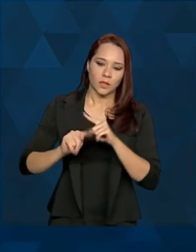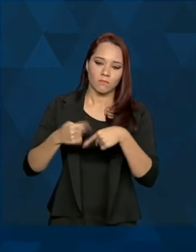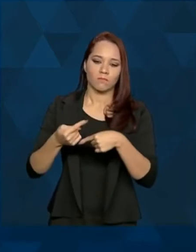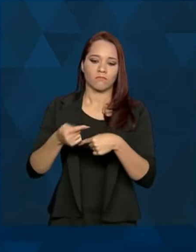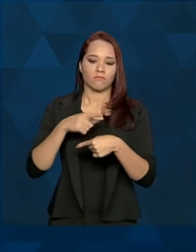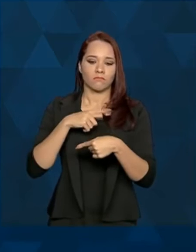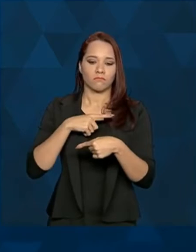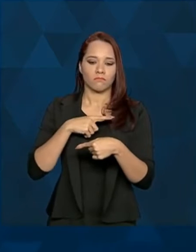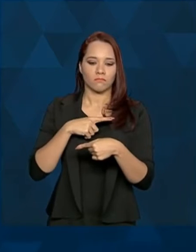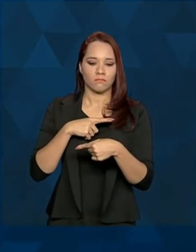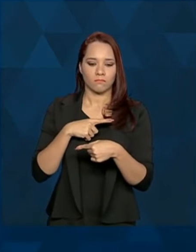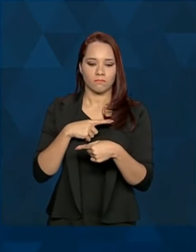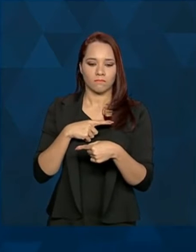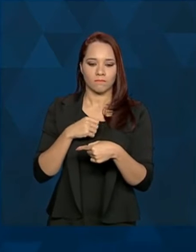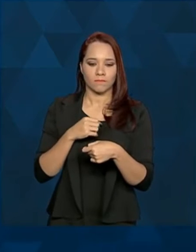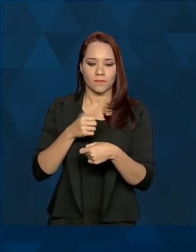semana foi